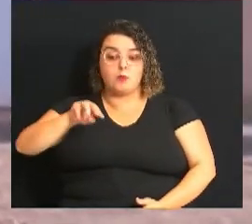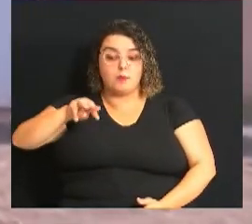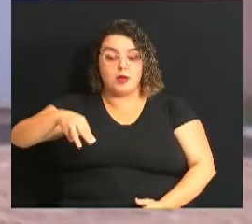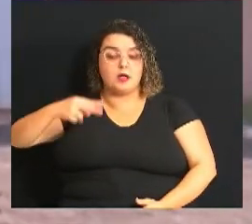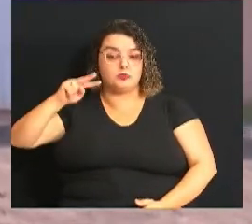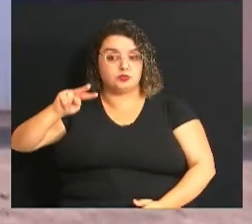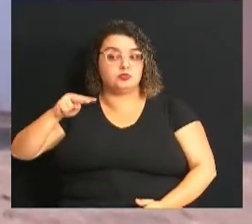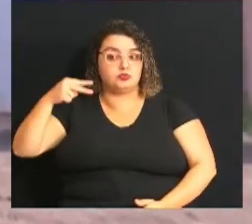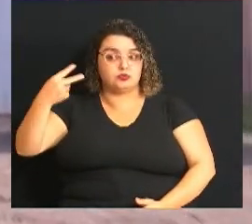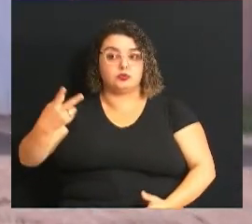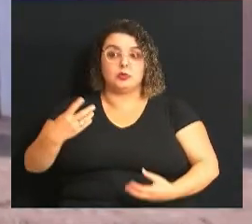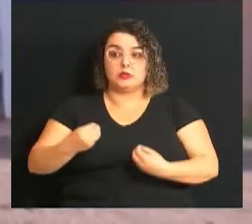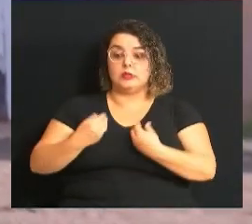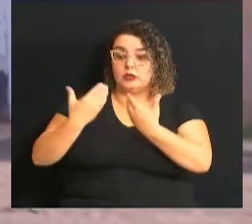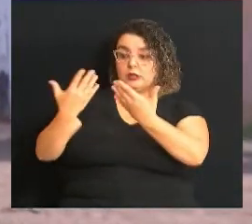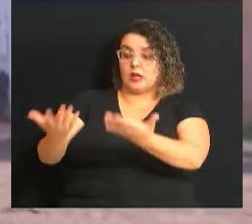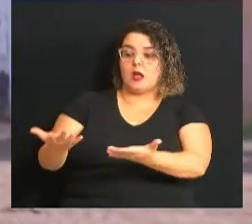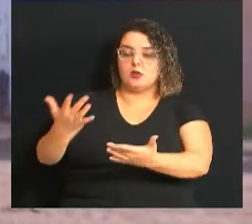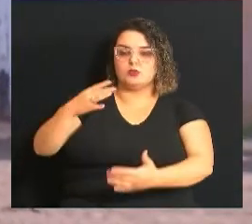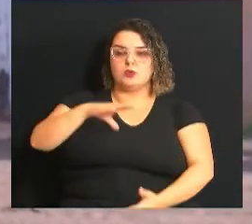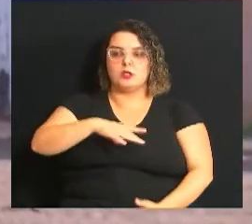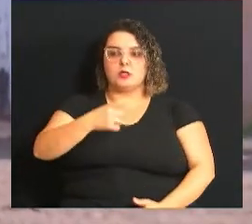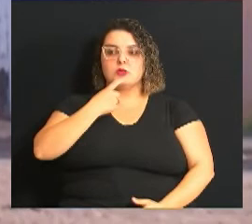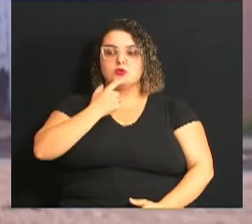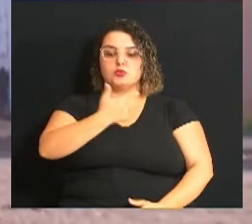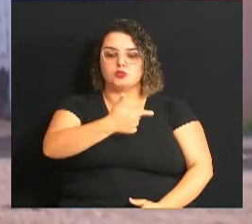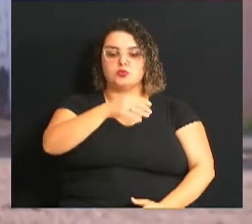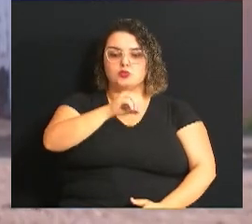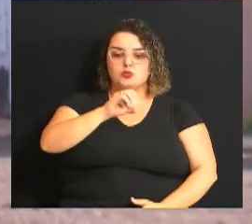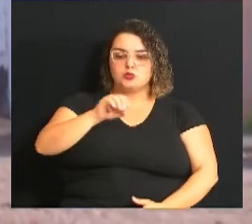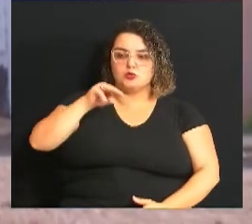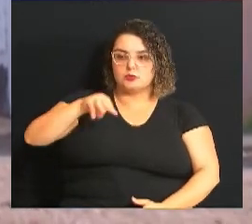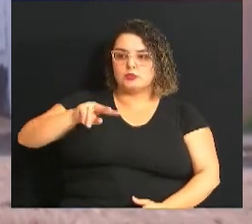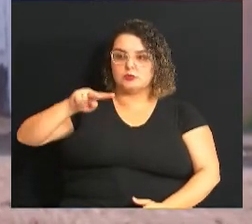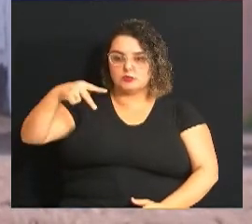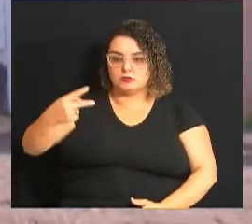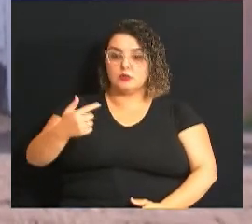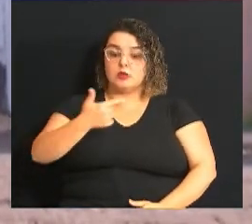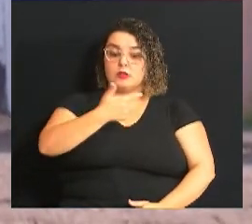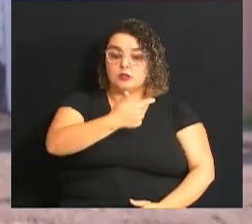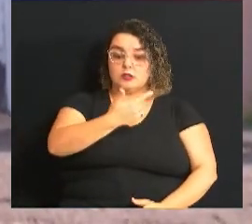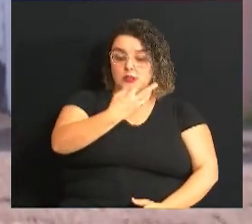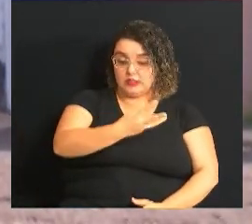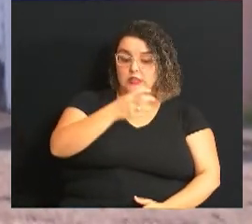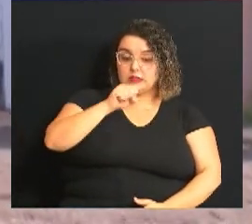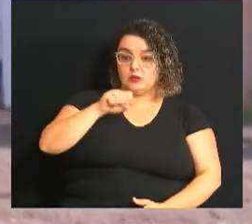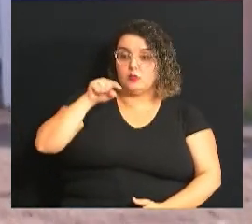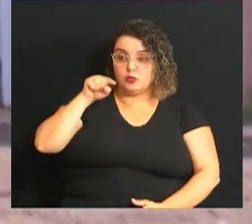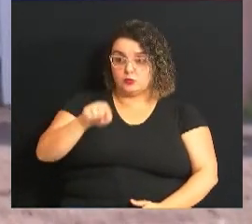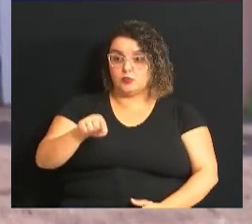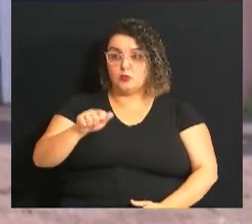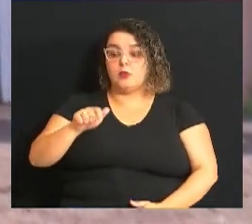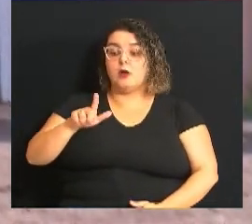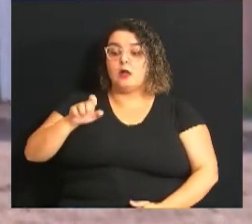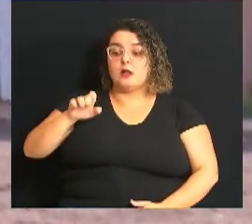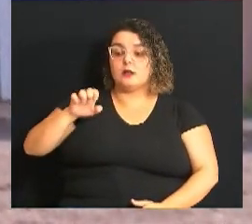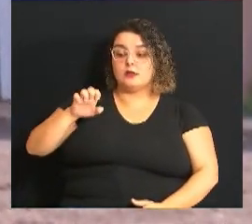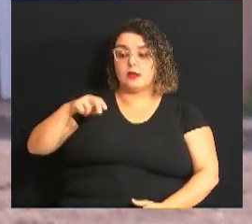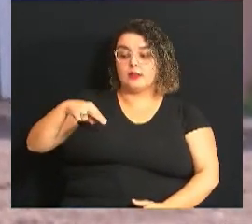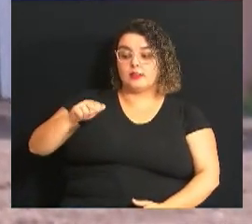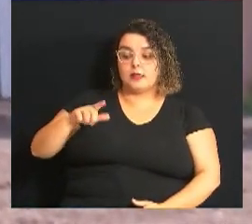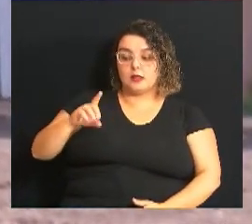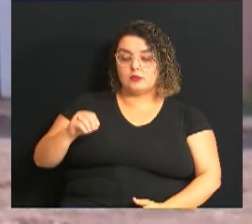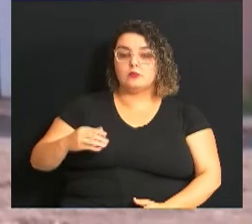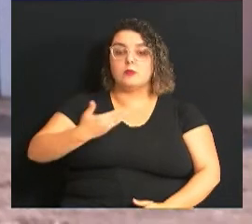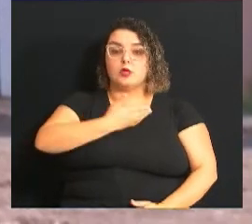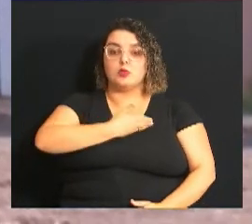ao município e desses 200 mil, 38 mil futuramente serão alienados pelo governo federal. A